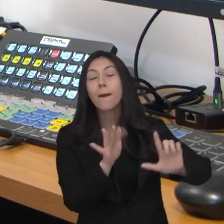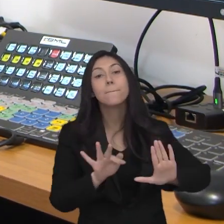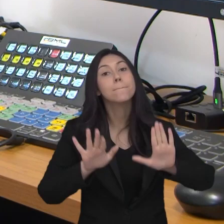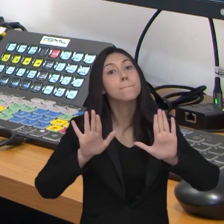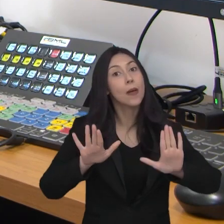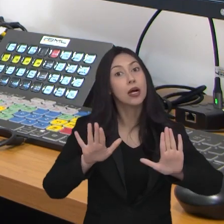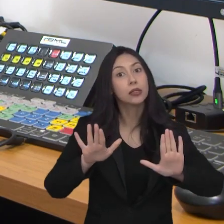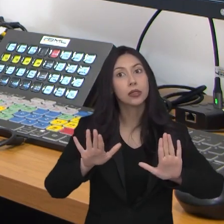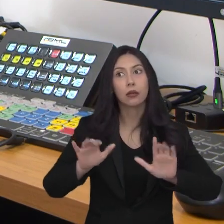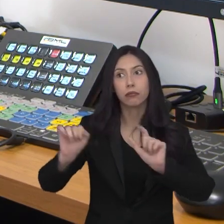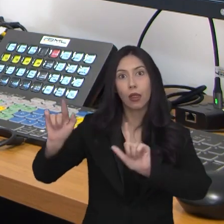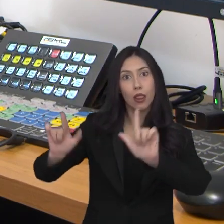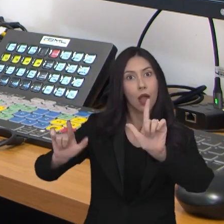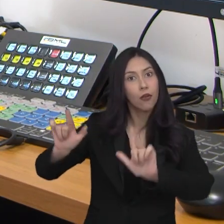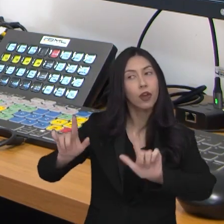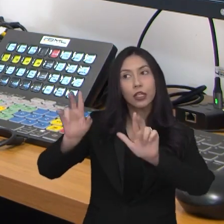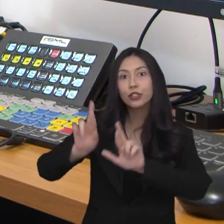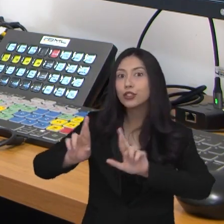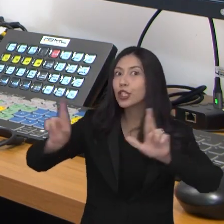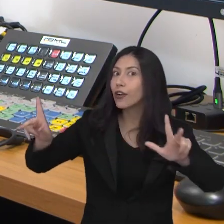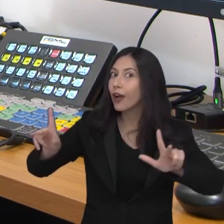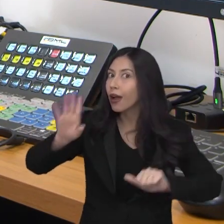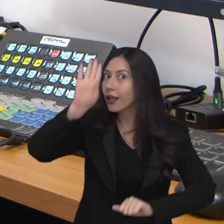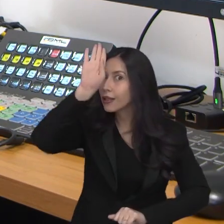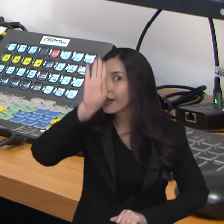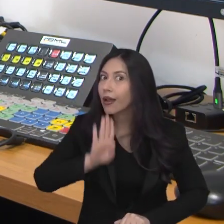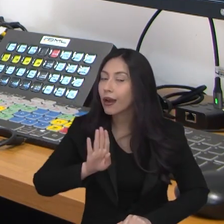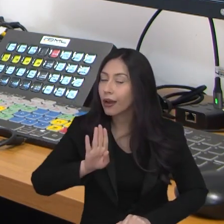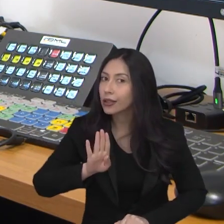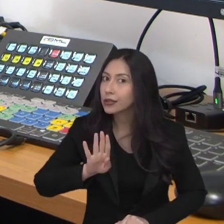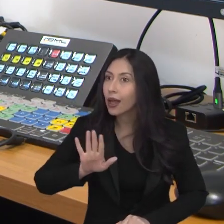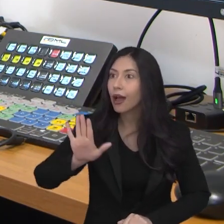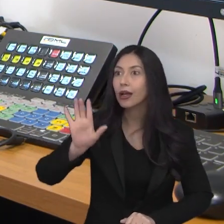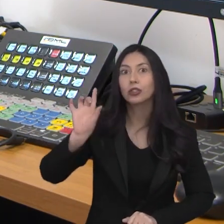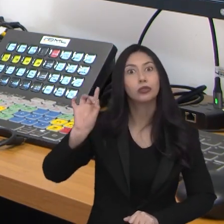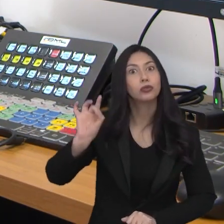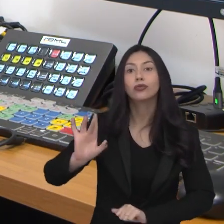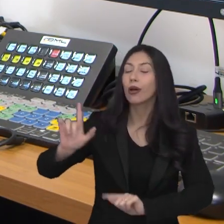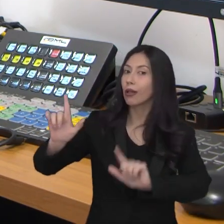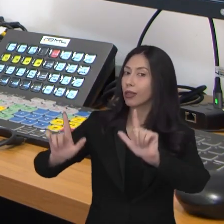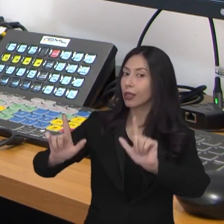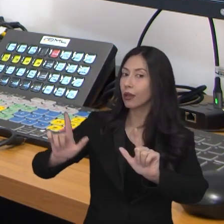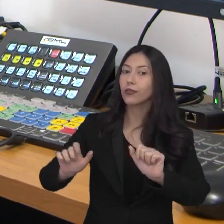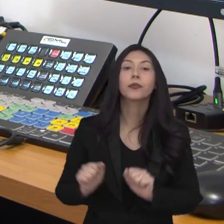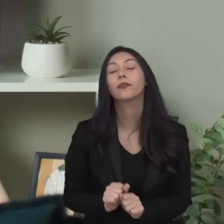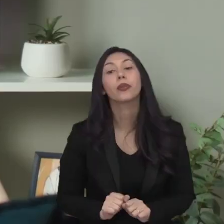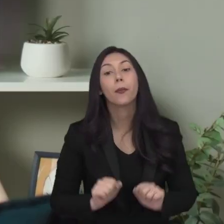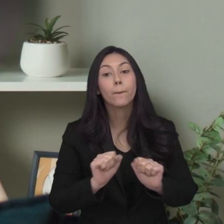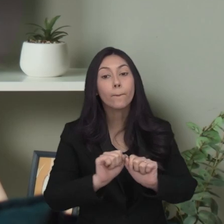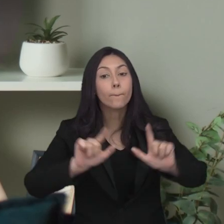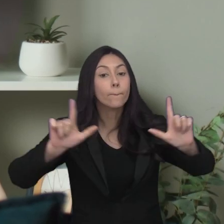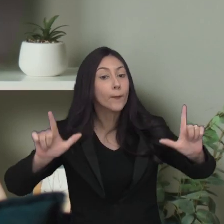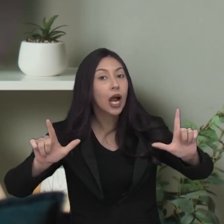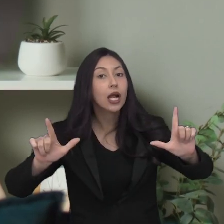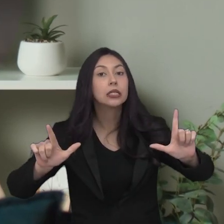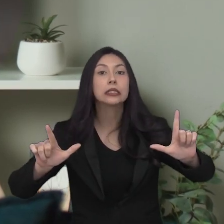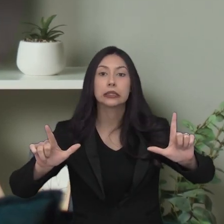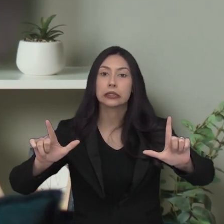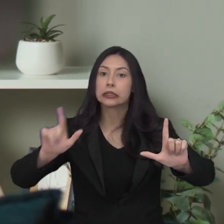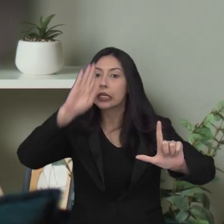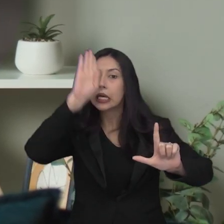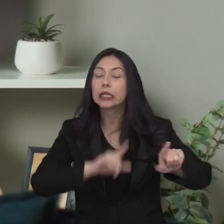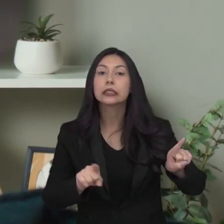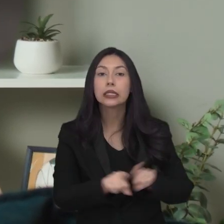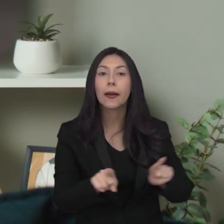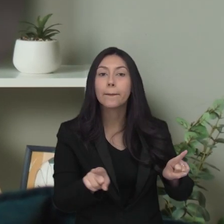fala televisão, também nós estamos falando transmissão pelo ar, né? De graça. Isso só a televisão faz. Dos canais abertos